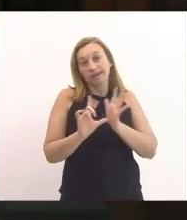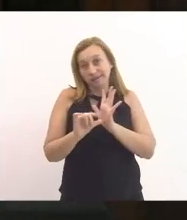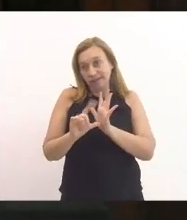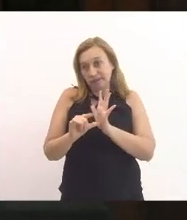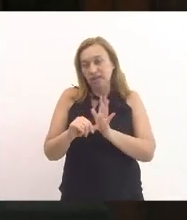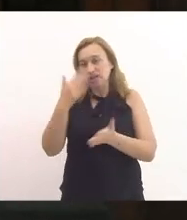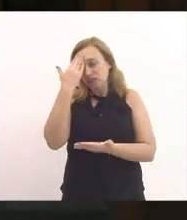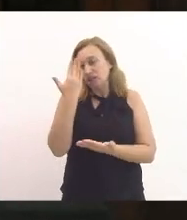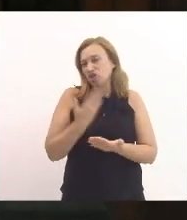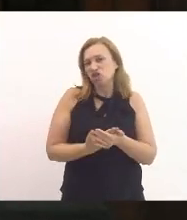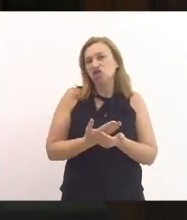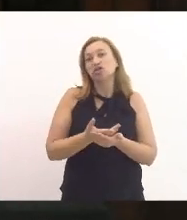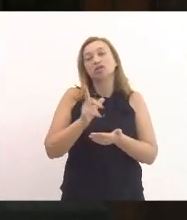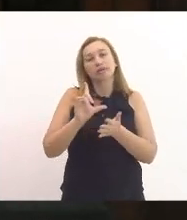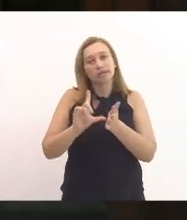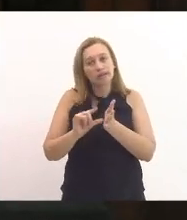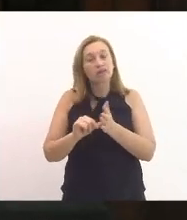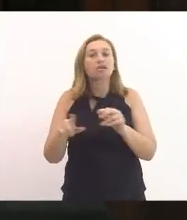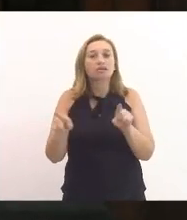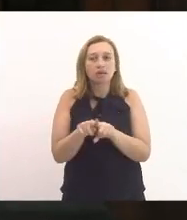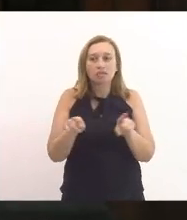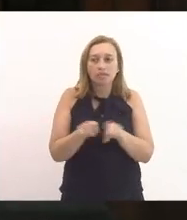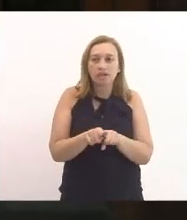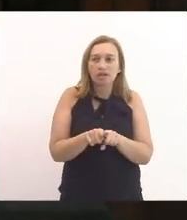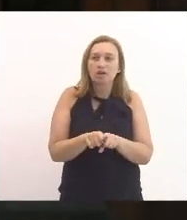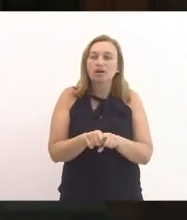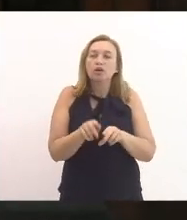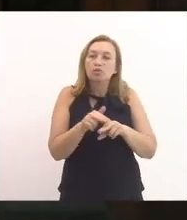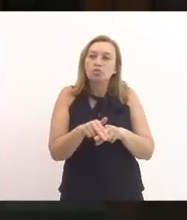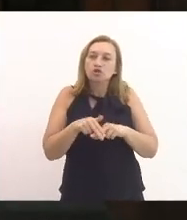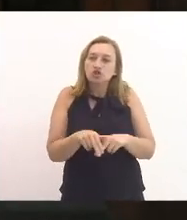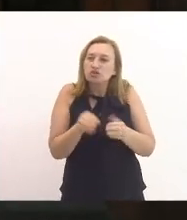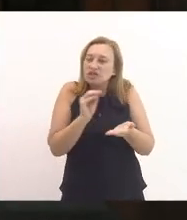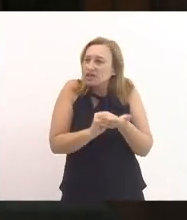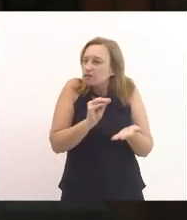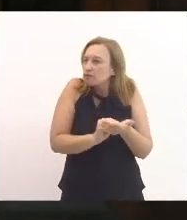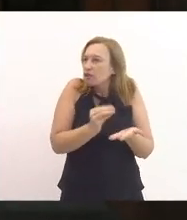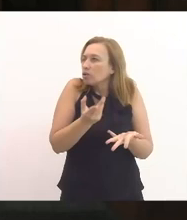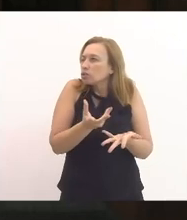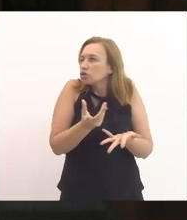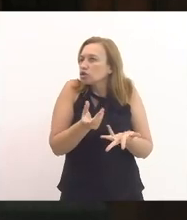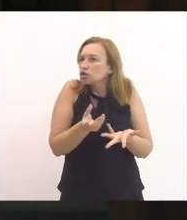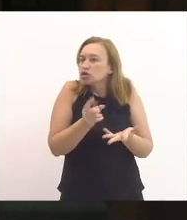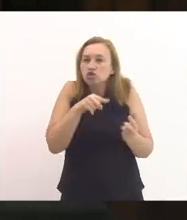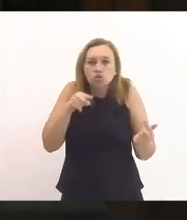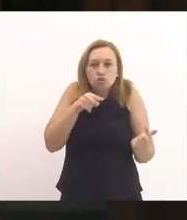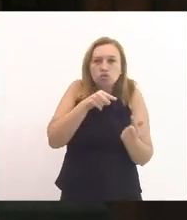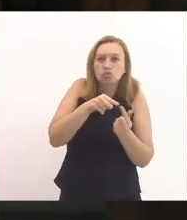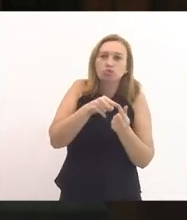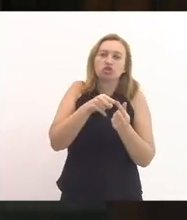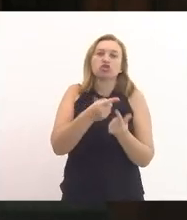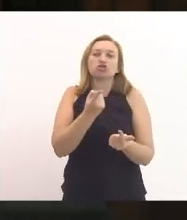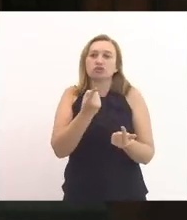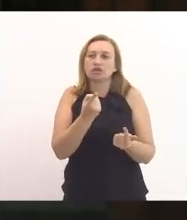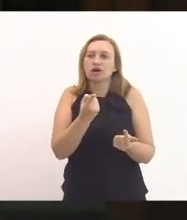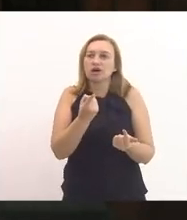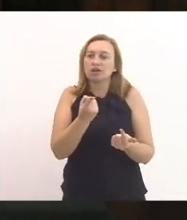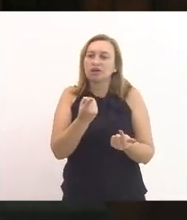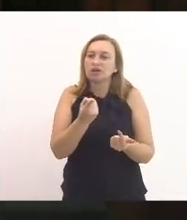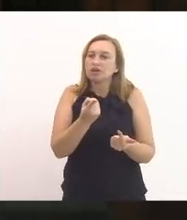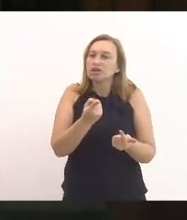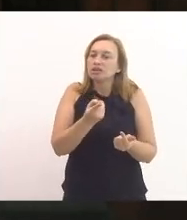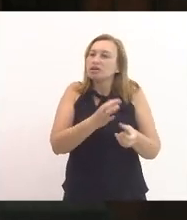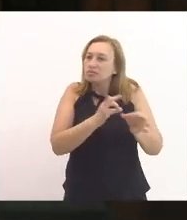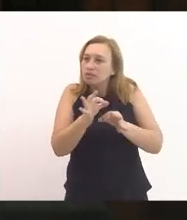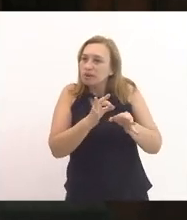atrasadas e acredito que estão atrasadas também por conta dessa falta de de objetividade né que